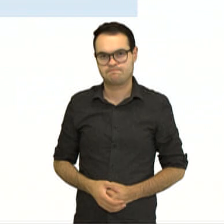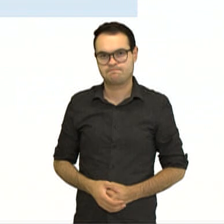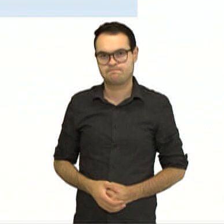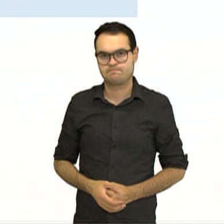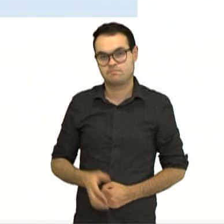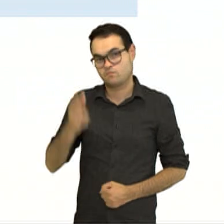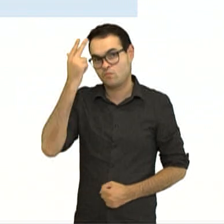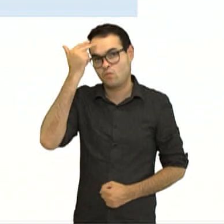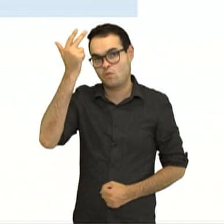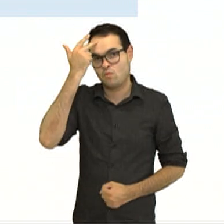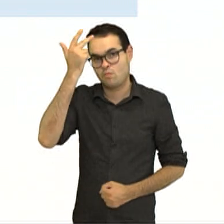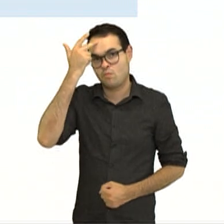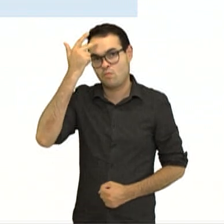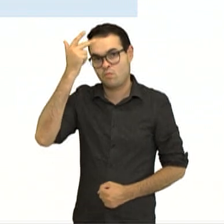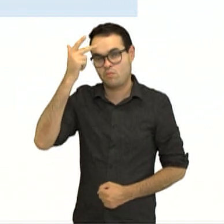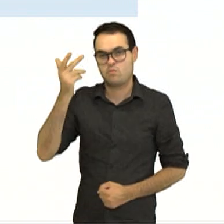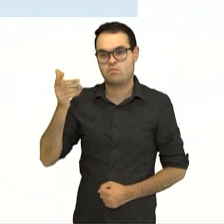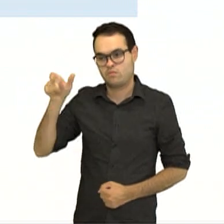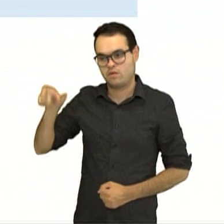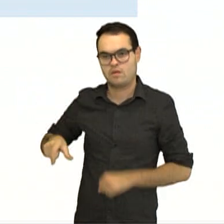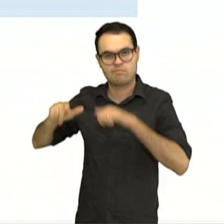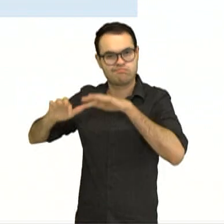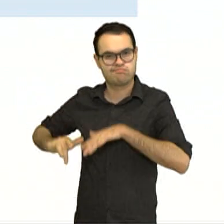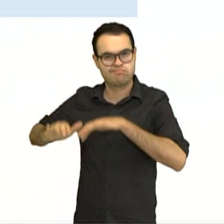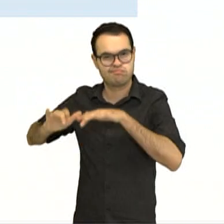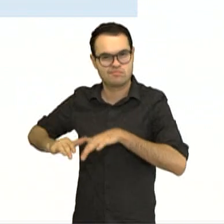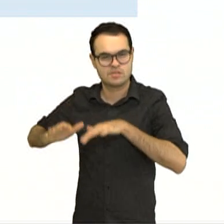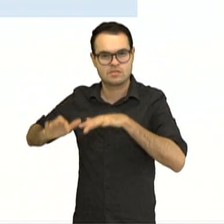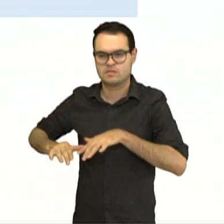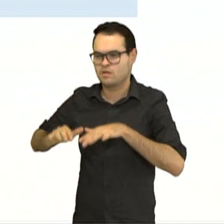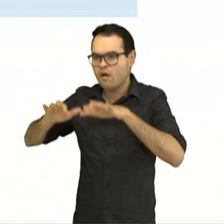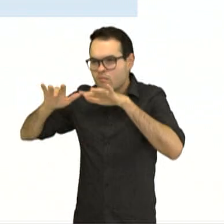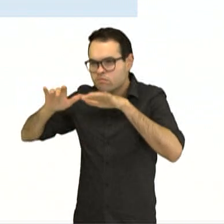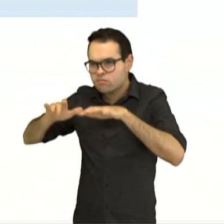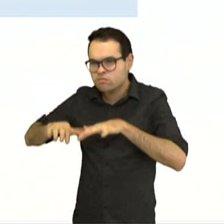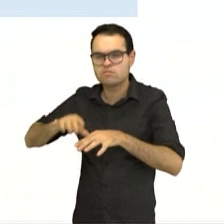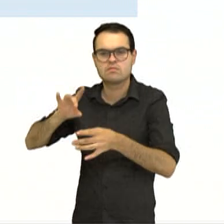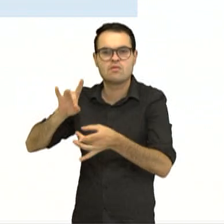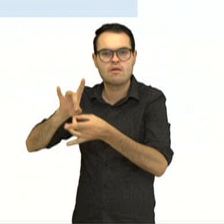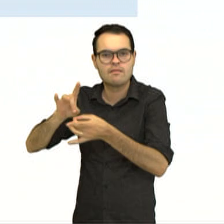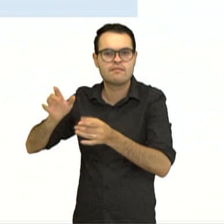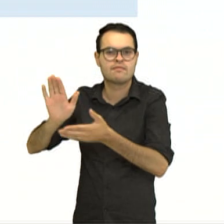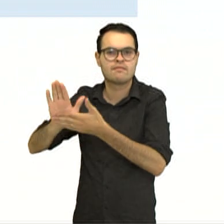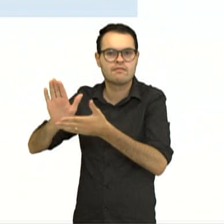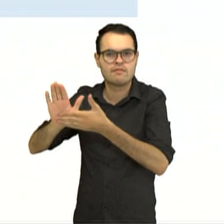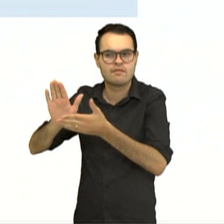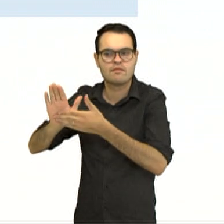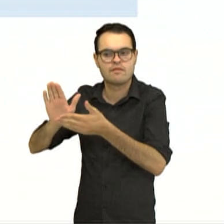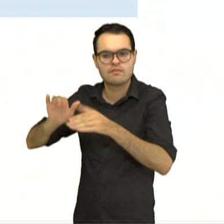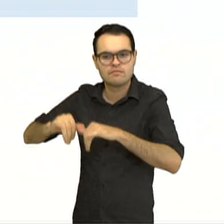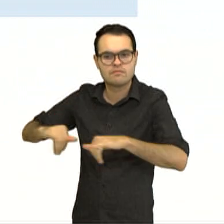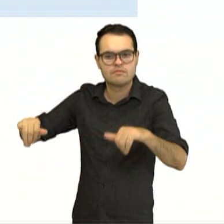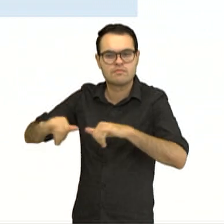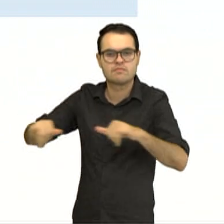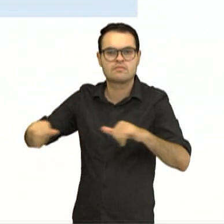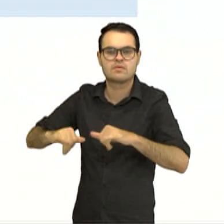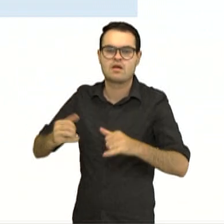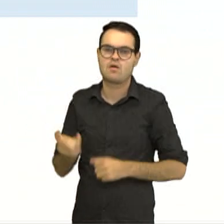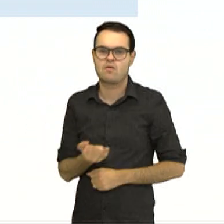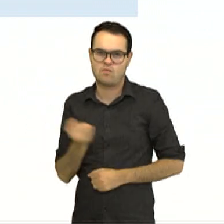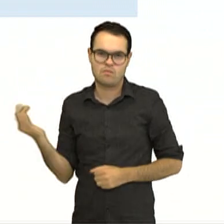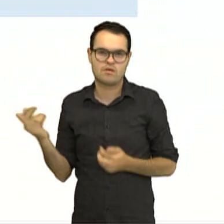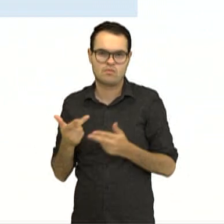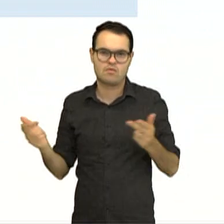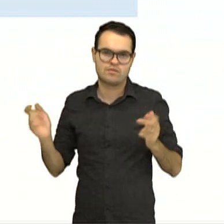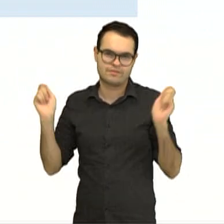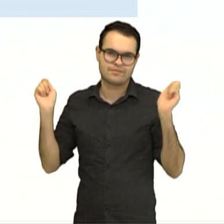uma escritora, né, ela escreve intensamente, né? Eu acho que algumas coisas vocês podem ser capazes